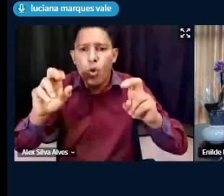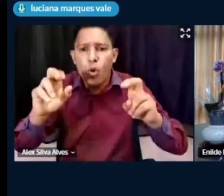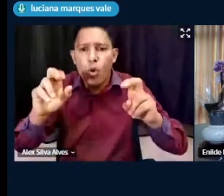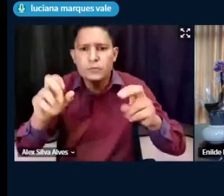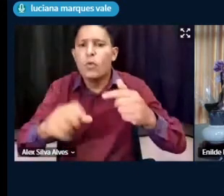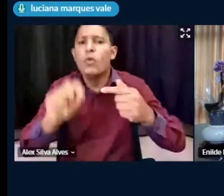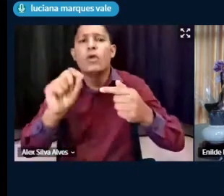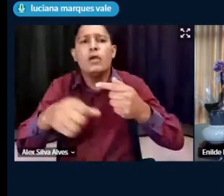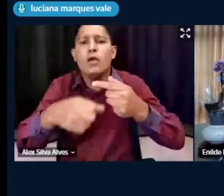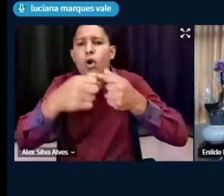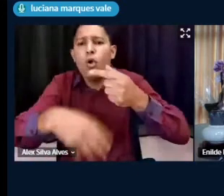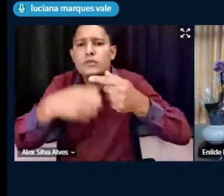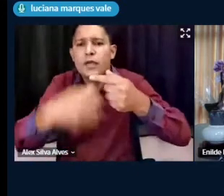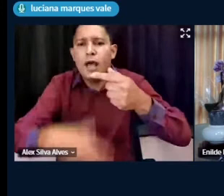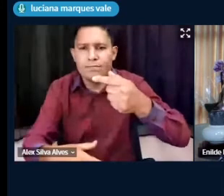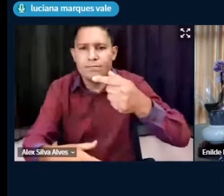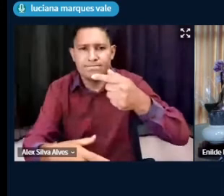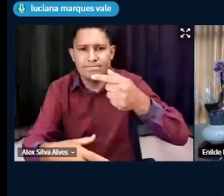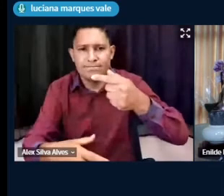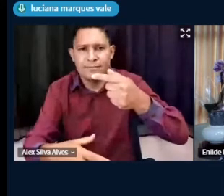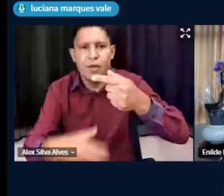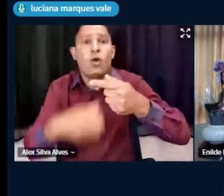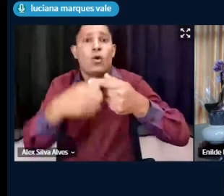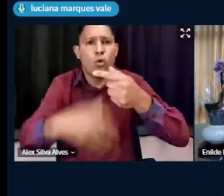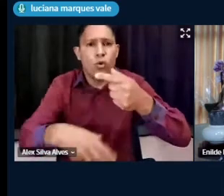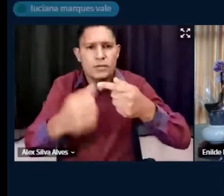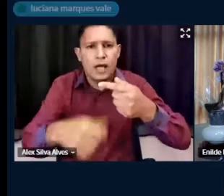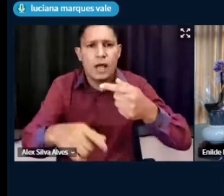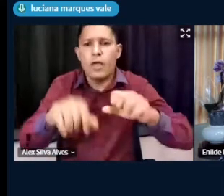2009. Então, de acordo com Faust,